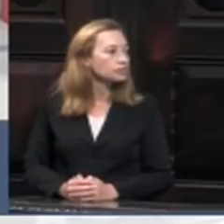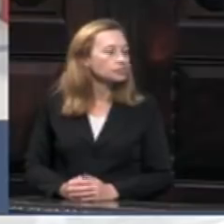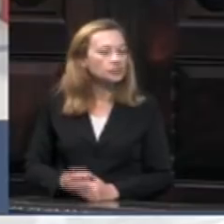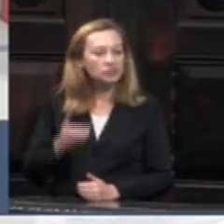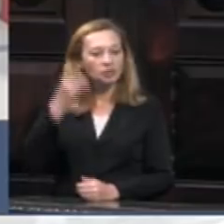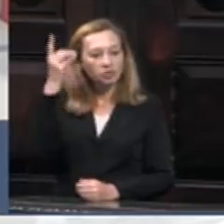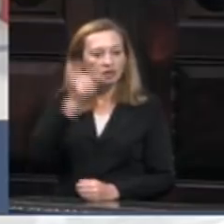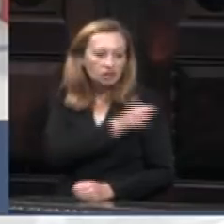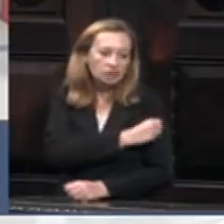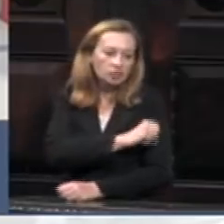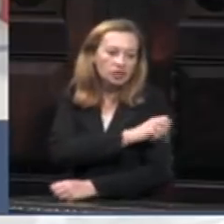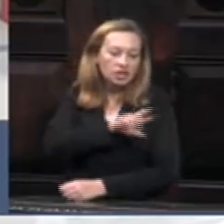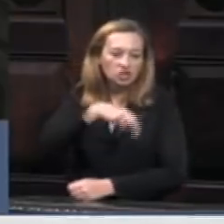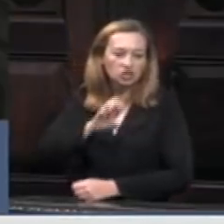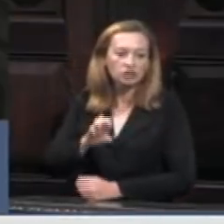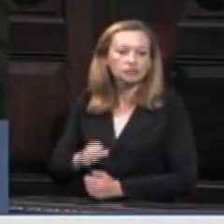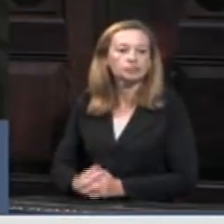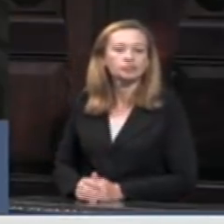Deputada enfermeira Rejane.